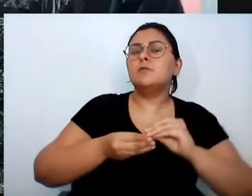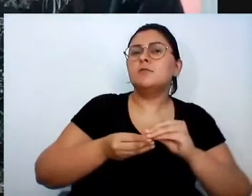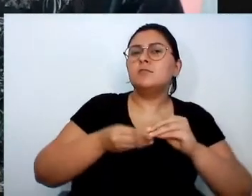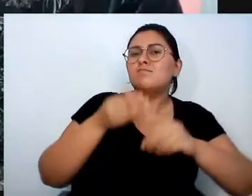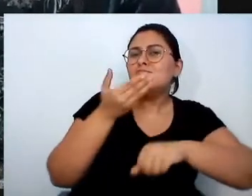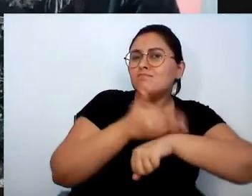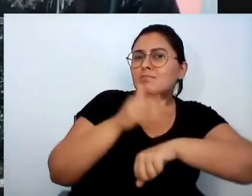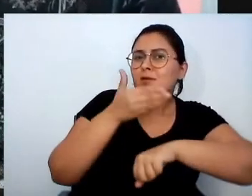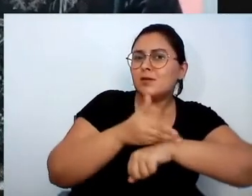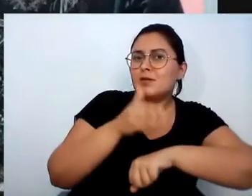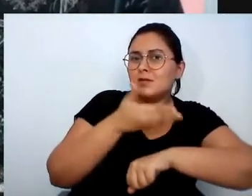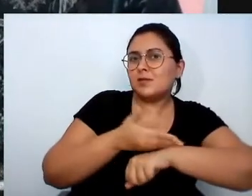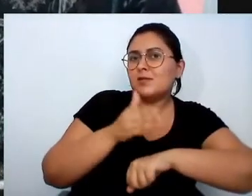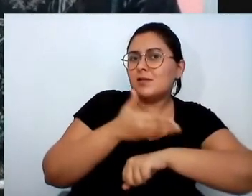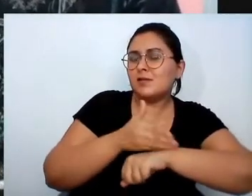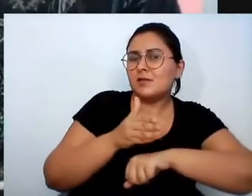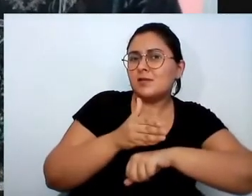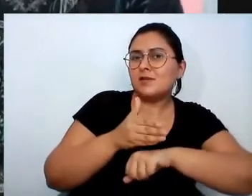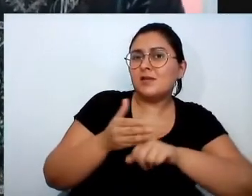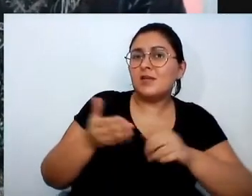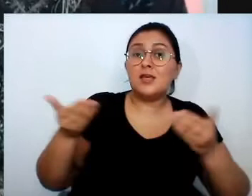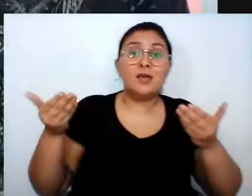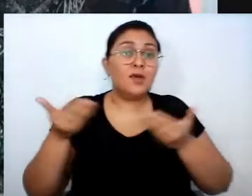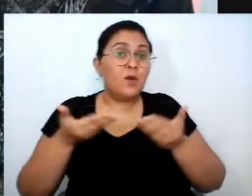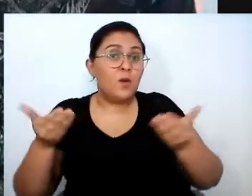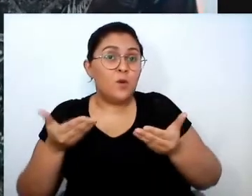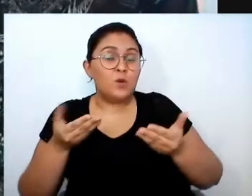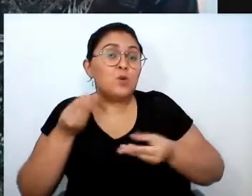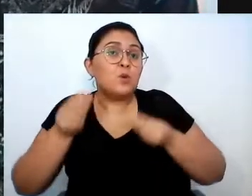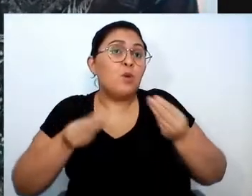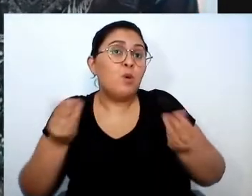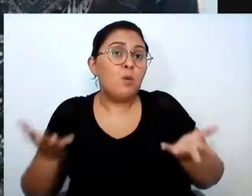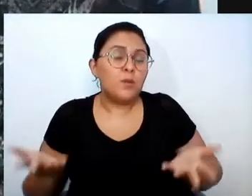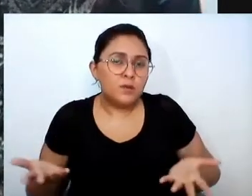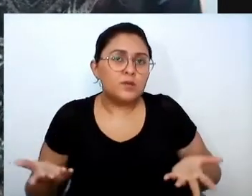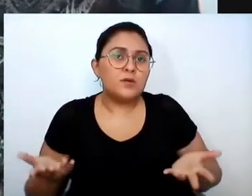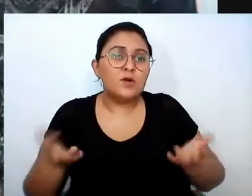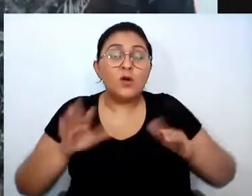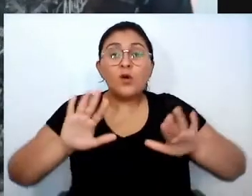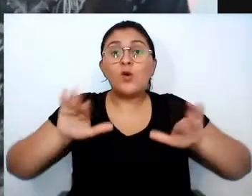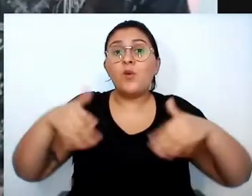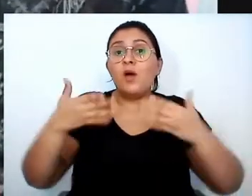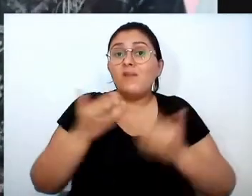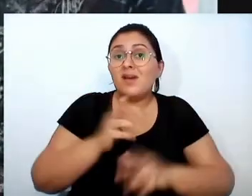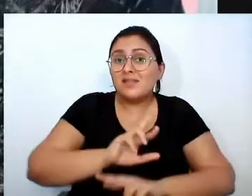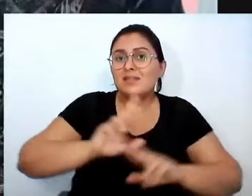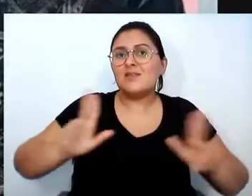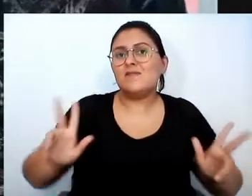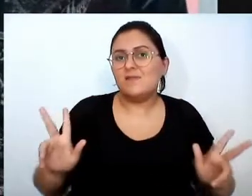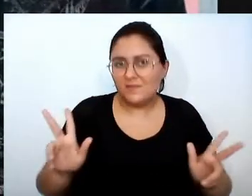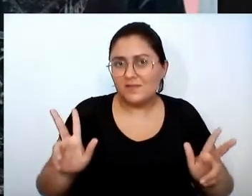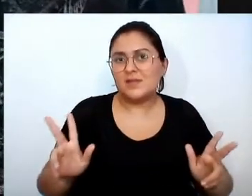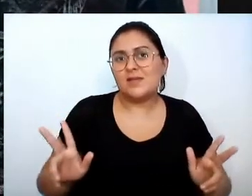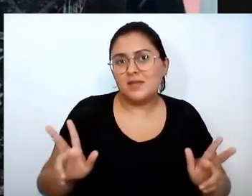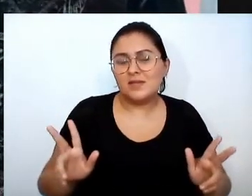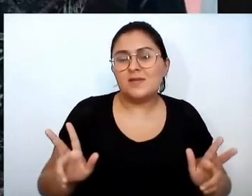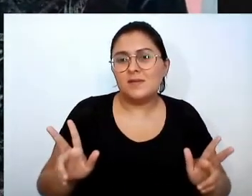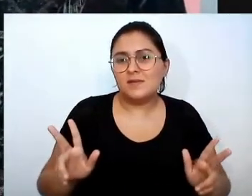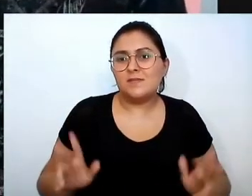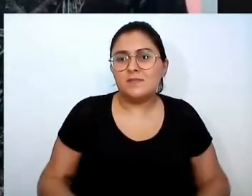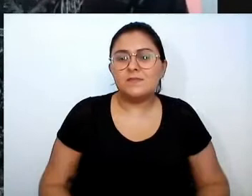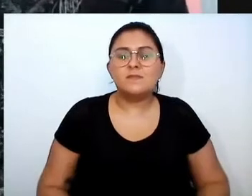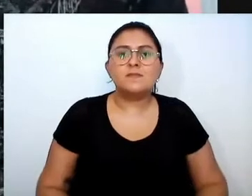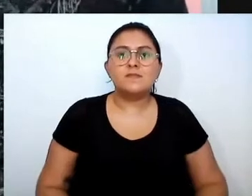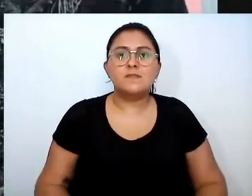antes de se familiarizar com a musicografia, antes de aprender. E agora, né? Como é que você enxerga essa diferença aí? Como é que